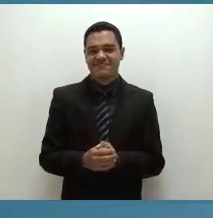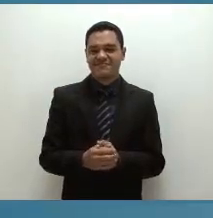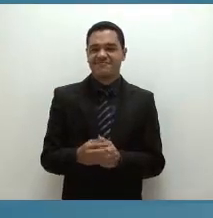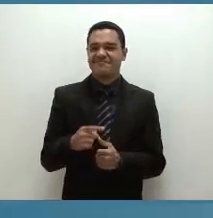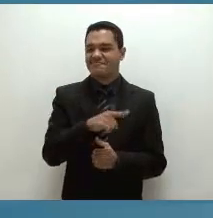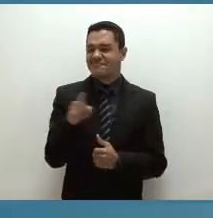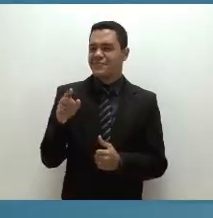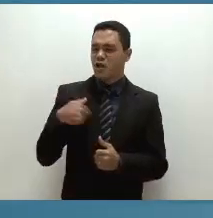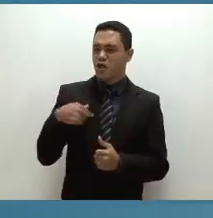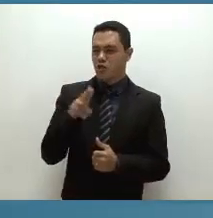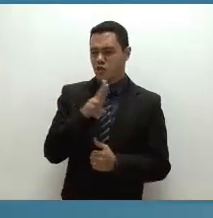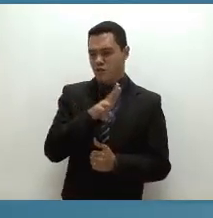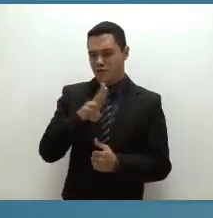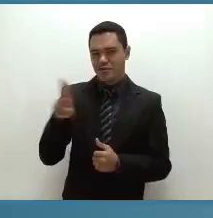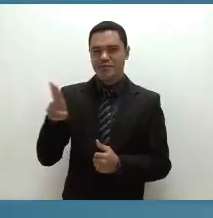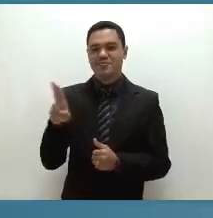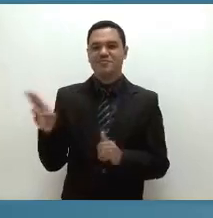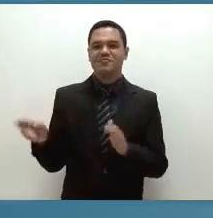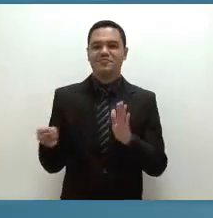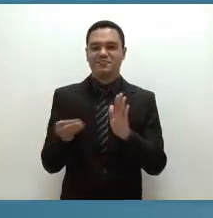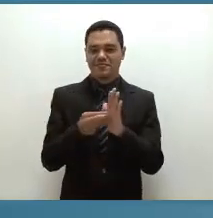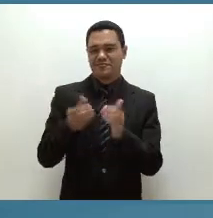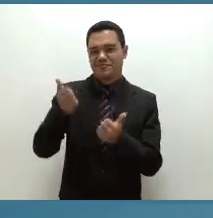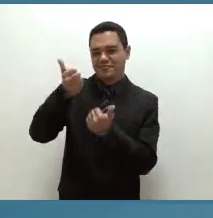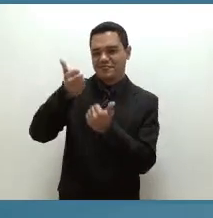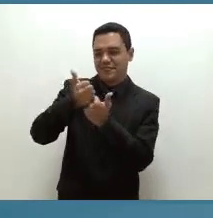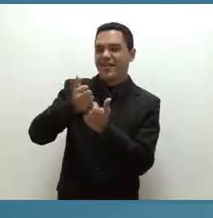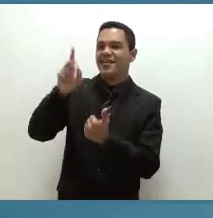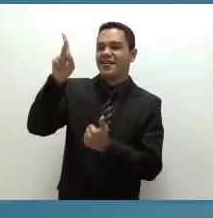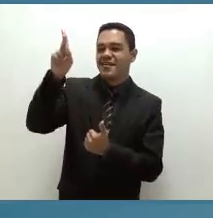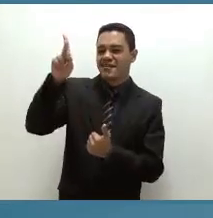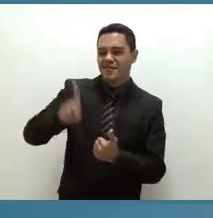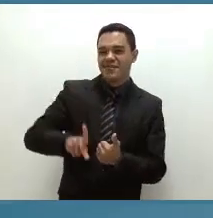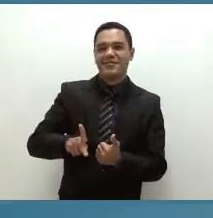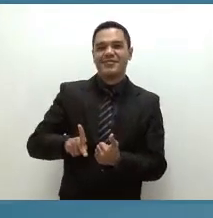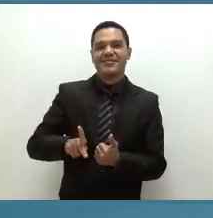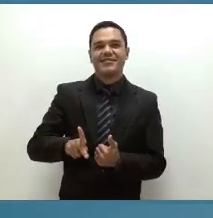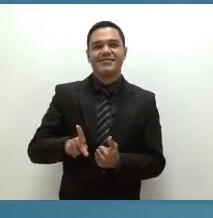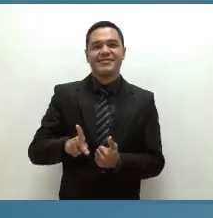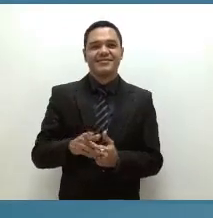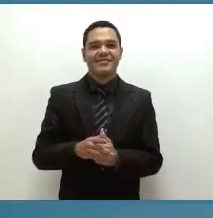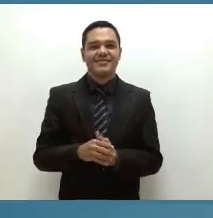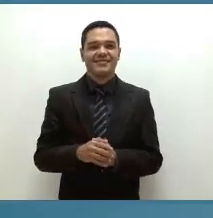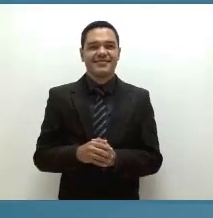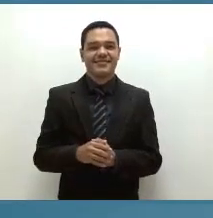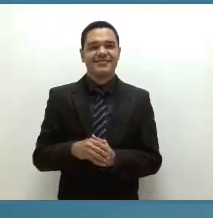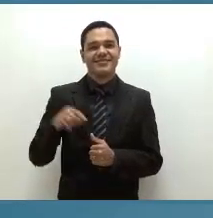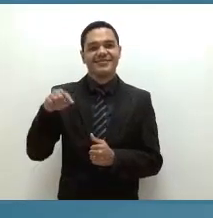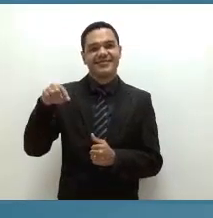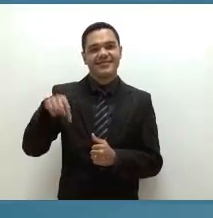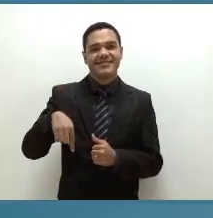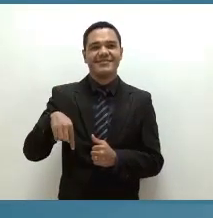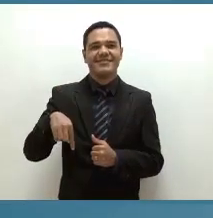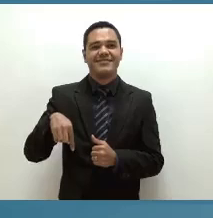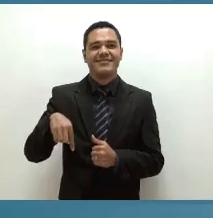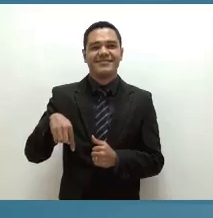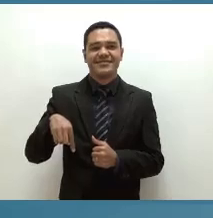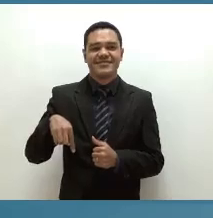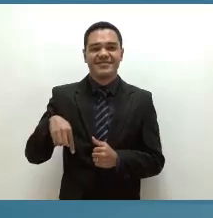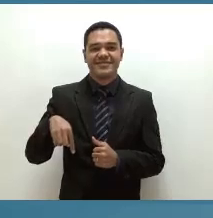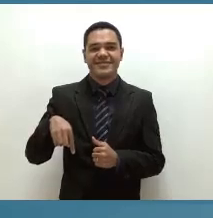nome para exercer esse presidente federal. Eu acho que